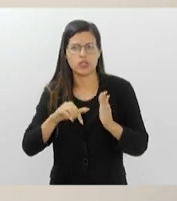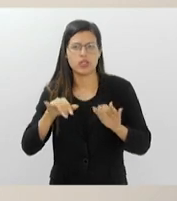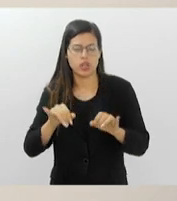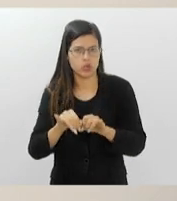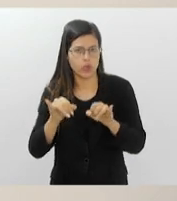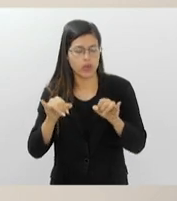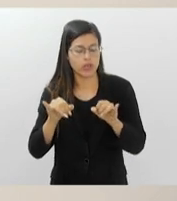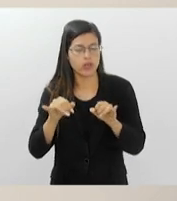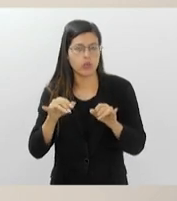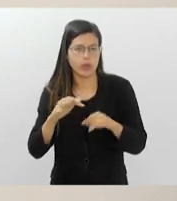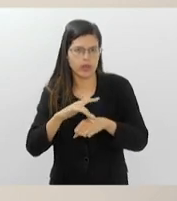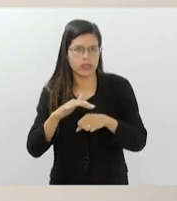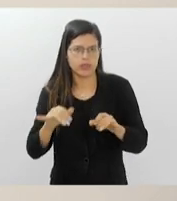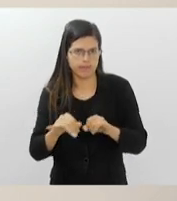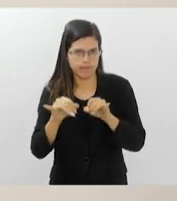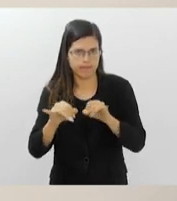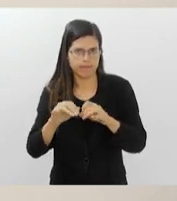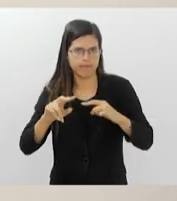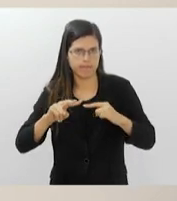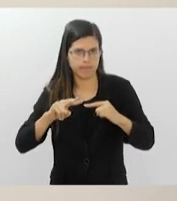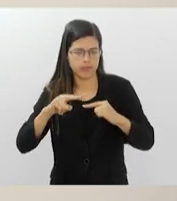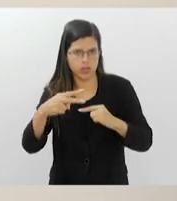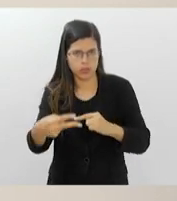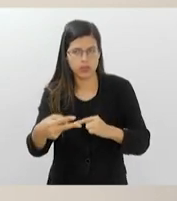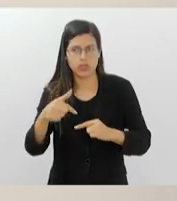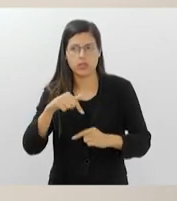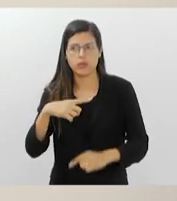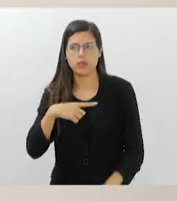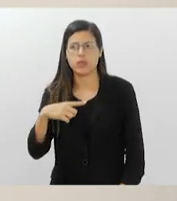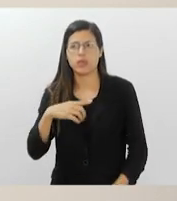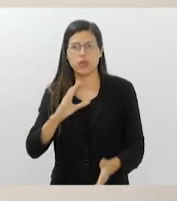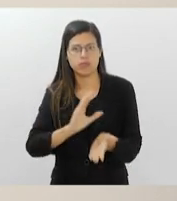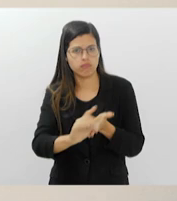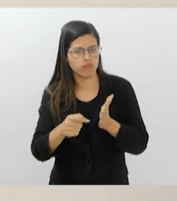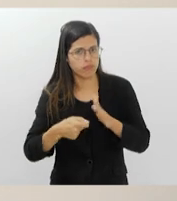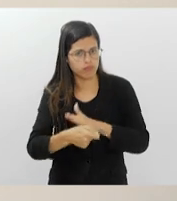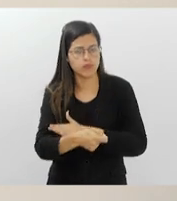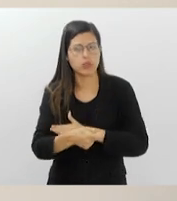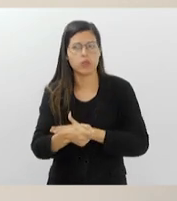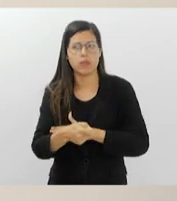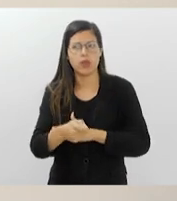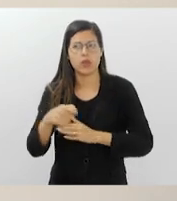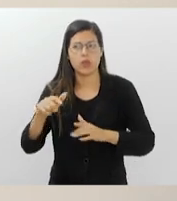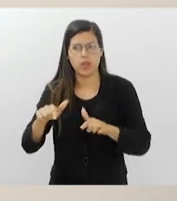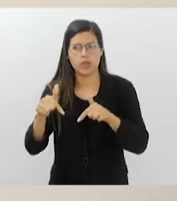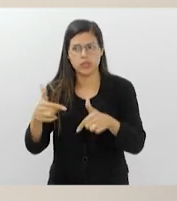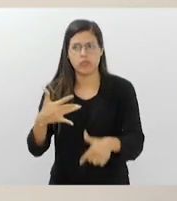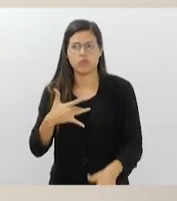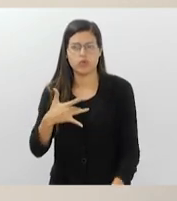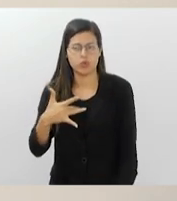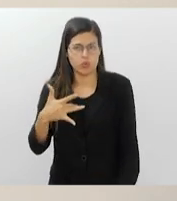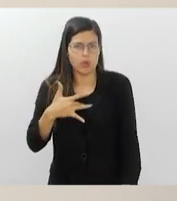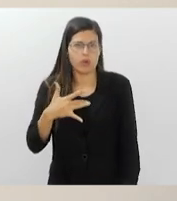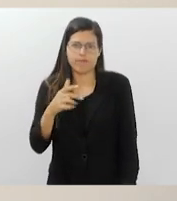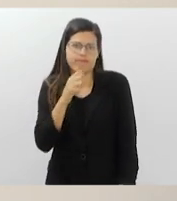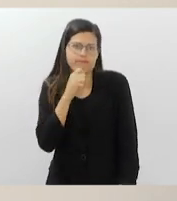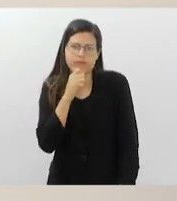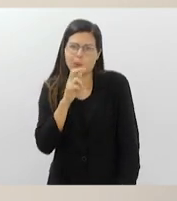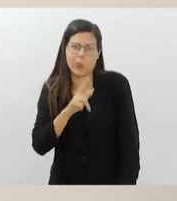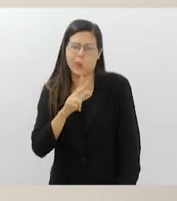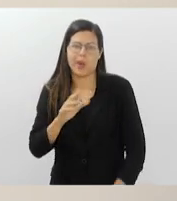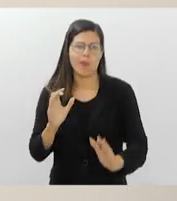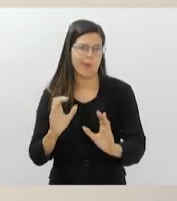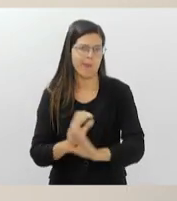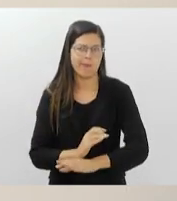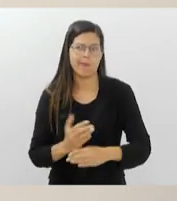teve um aporte de 100 milhões deais para serem destinados à ações de tuberculose ainda não é o suficiente a gente sabe que né a gente pode